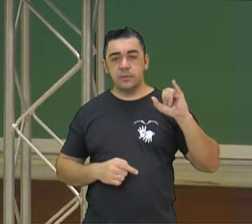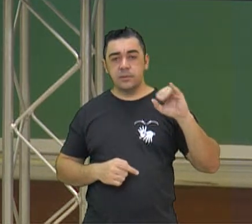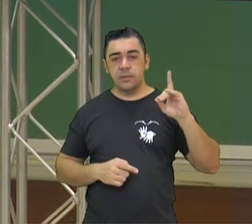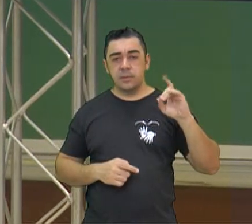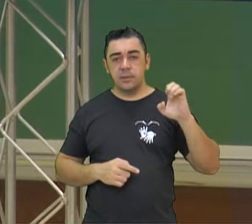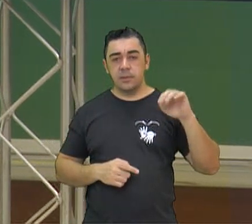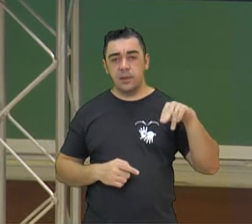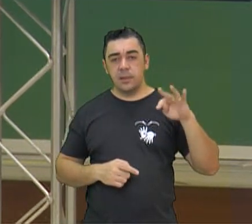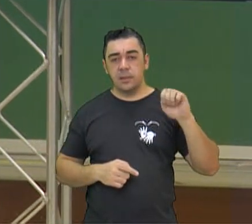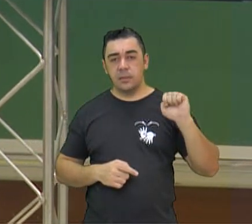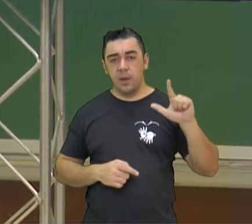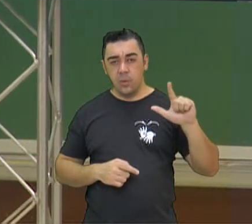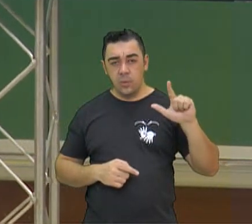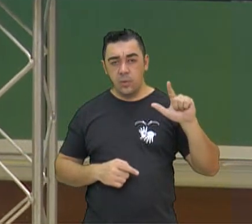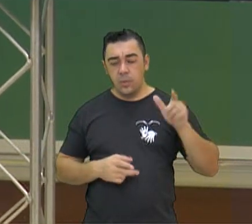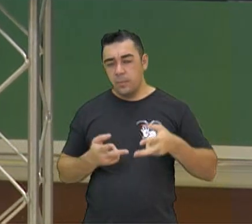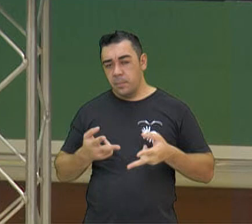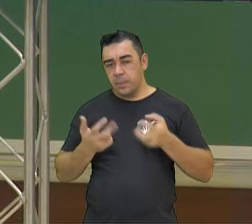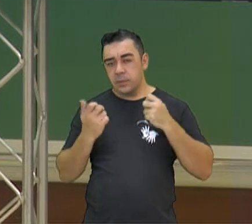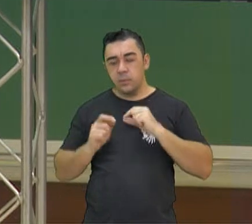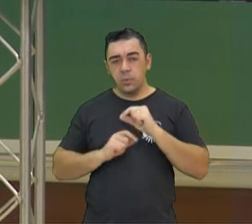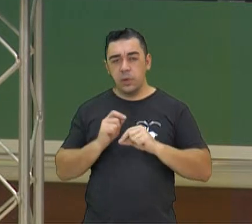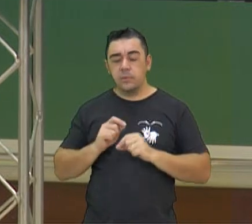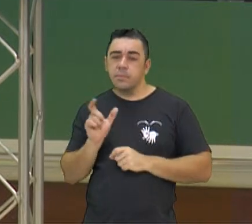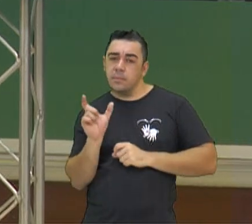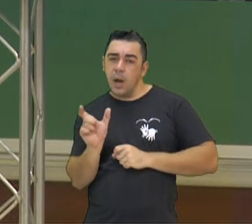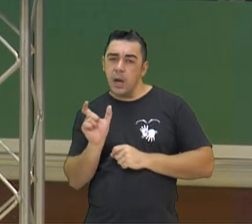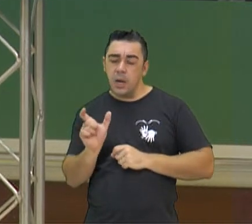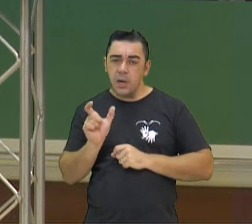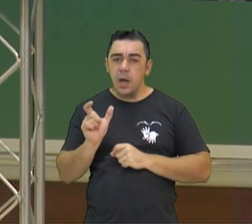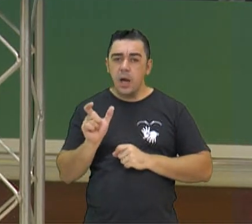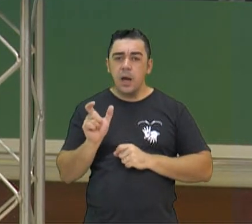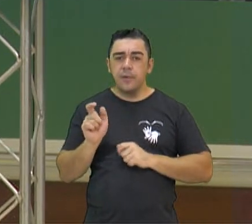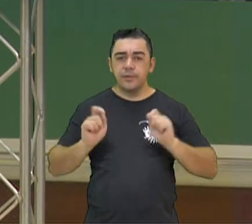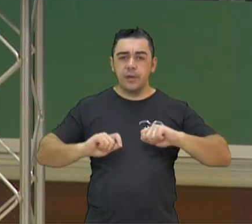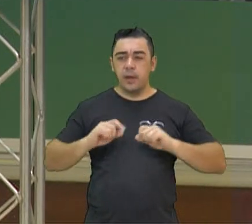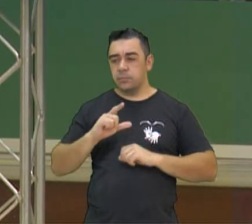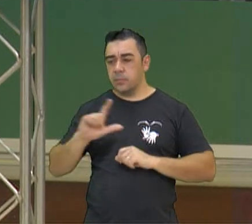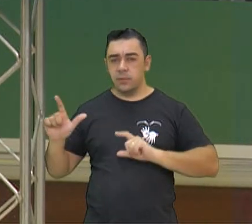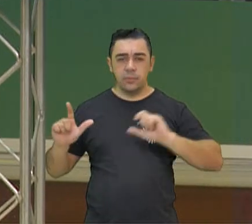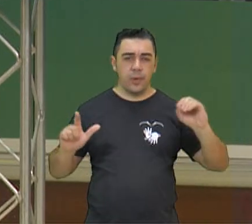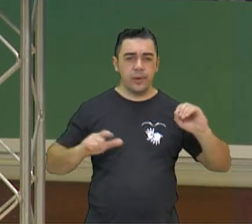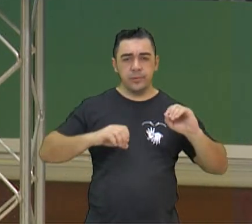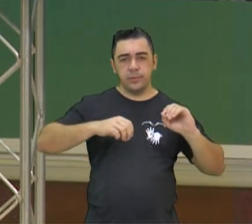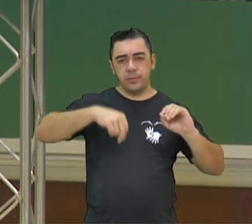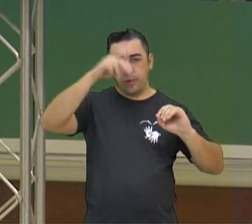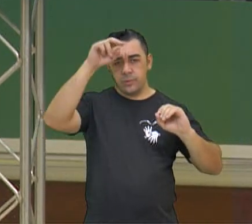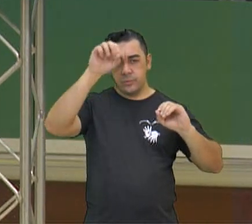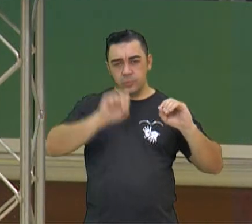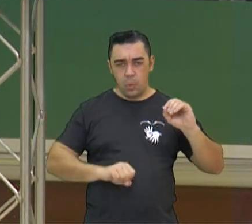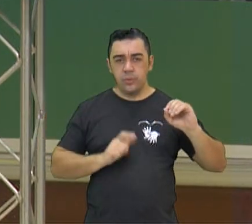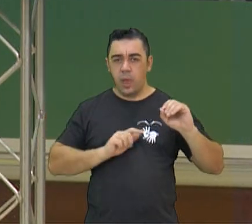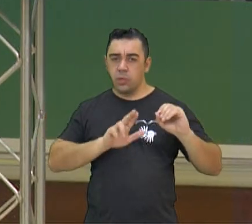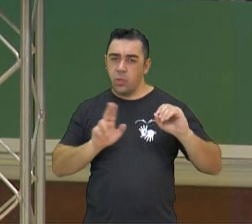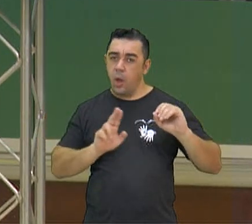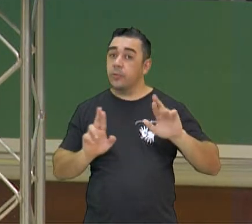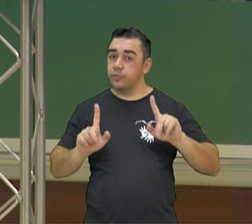setentrional é Norte. Só para a gente perceber que os termos dos pontos cardeais têm mais de uma maneira de